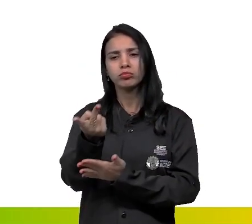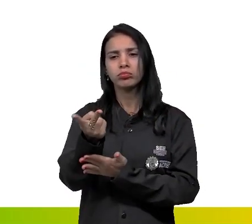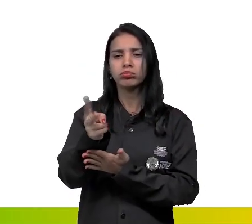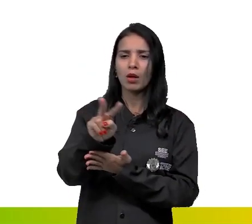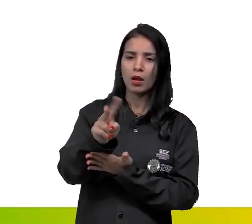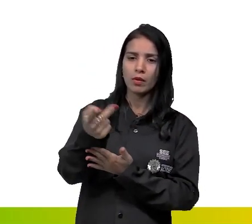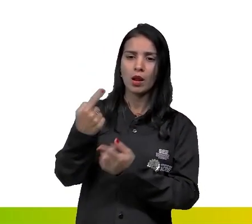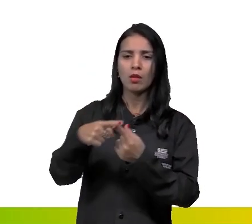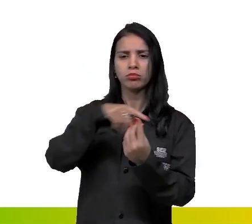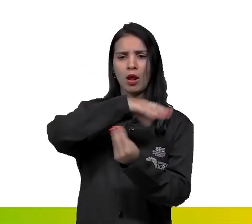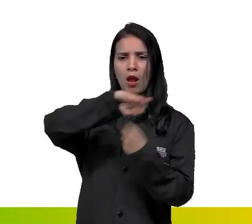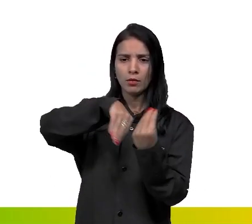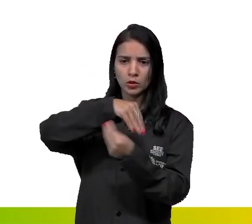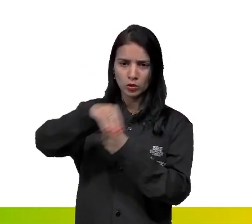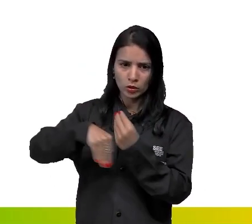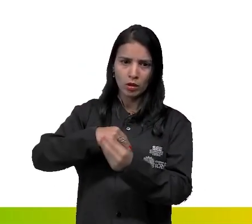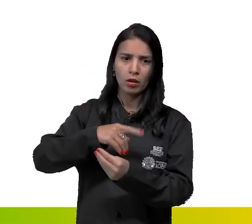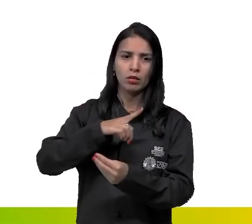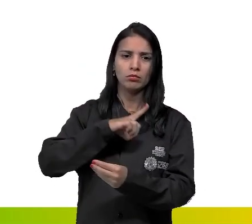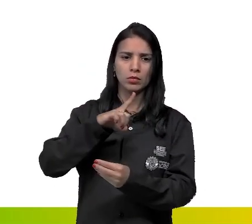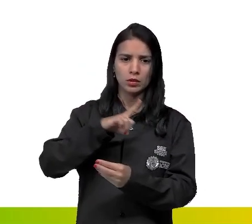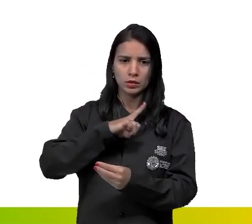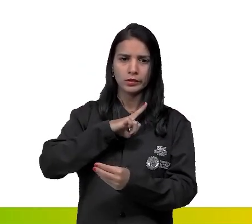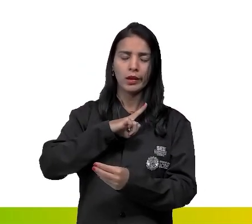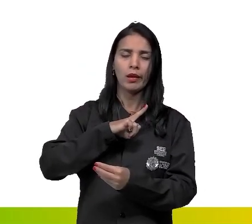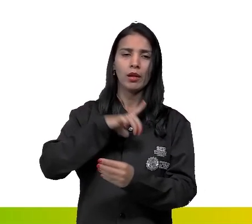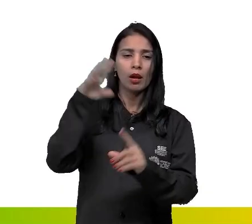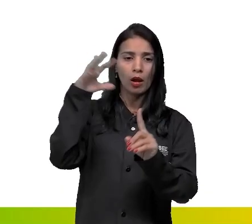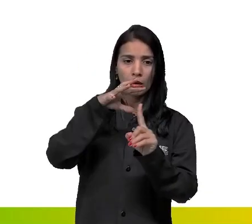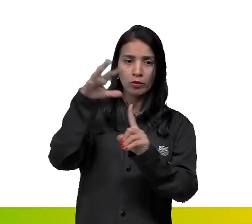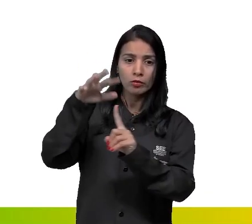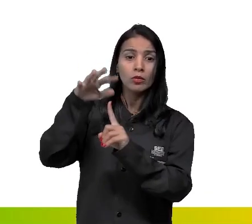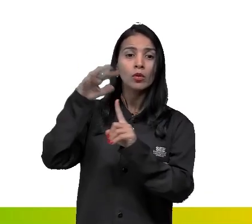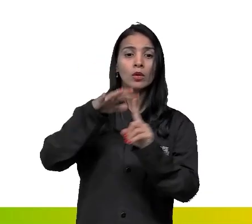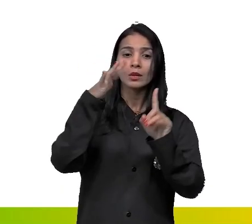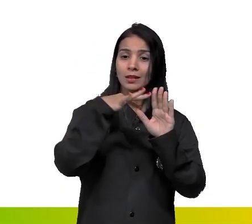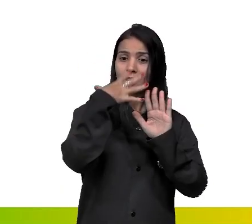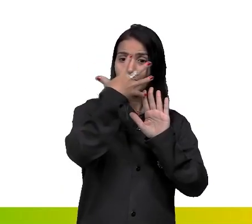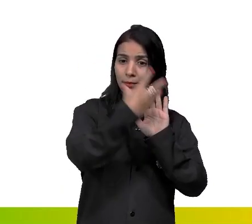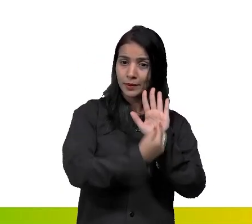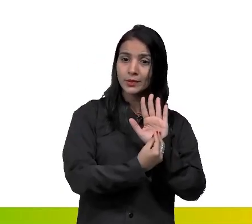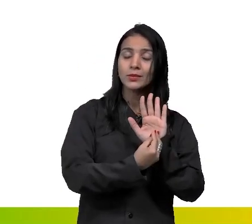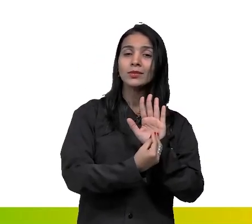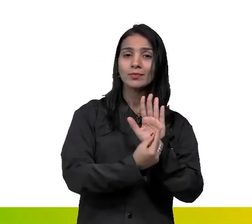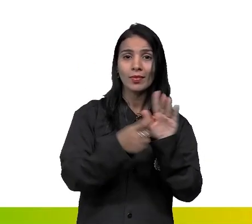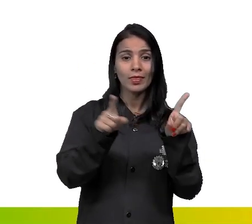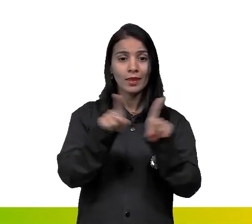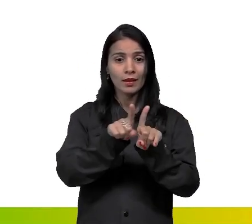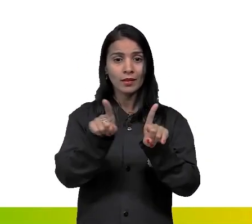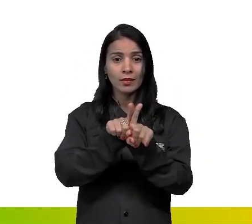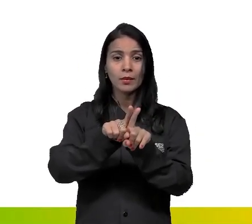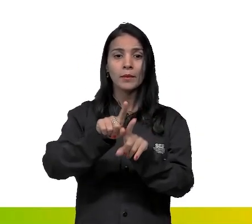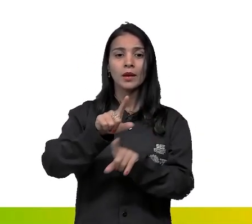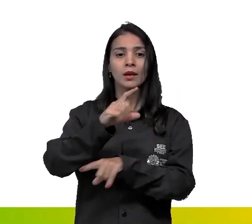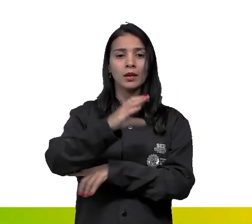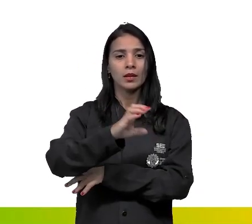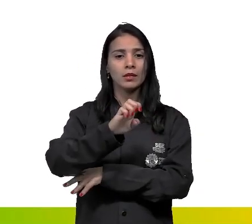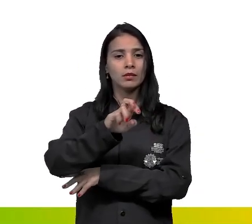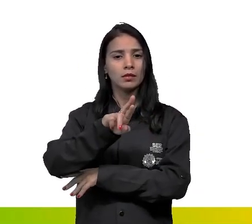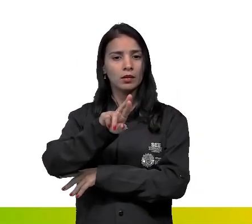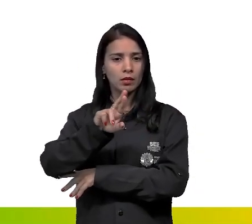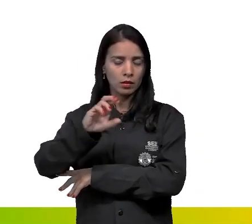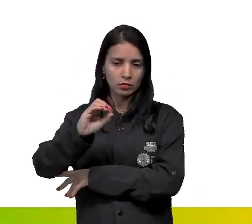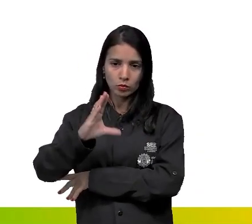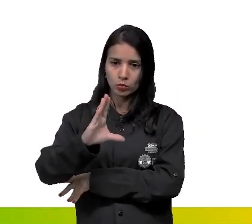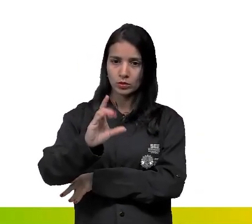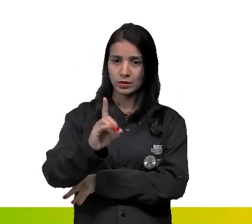de misturada, basicamente isso. Por quê? Porque ela tem influência da região amazônica, tem influência